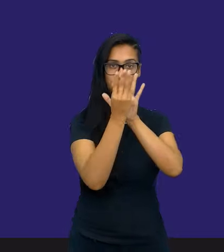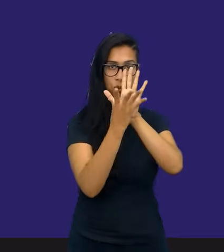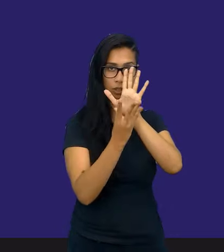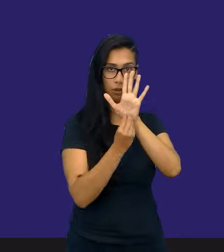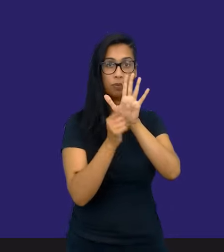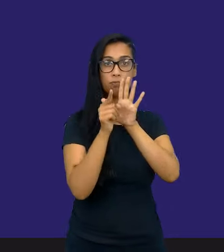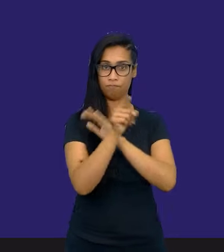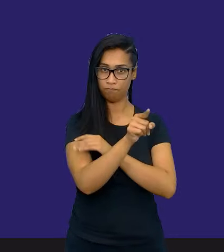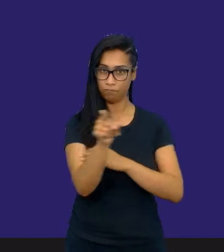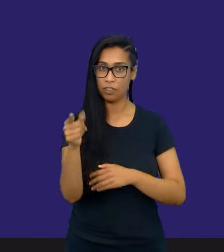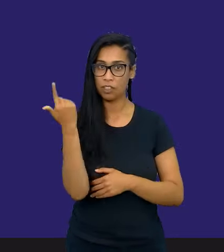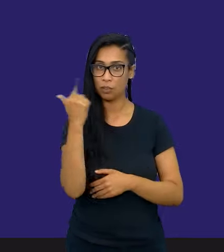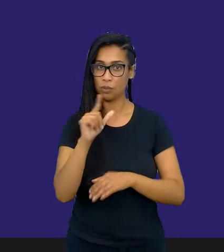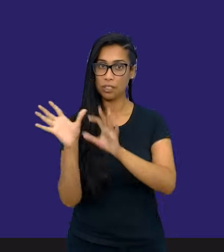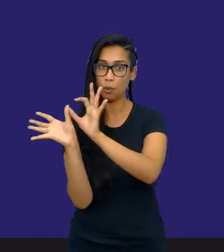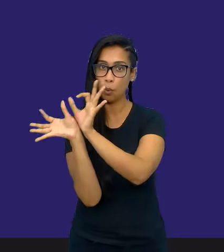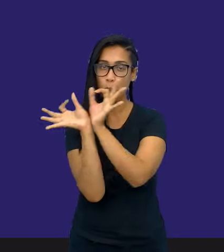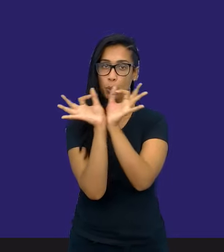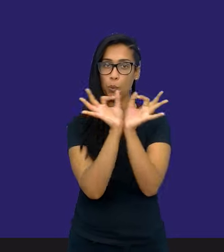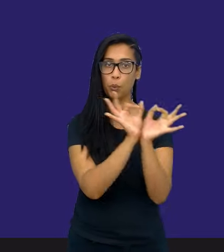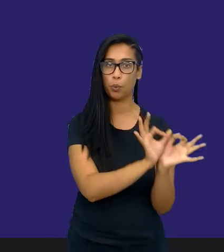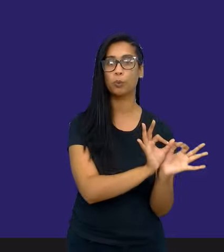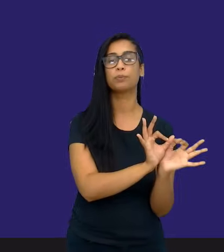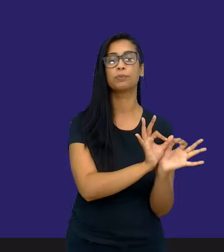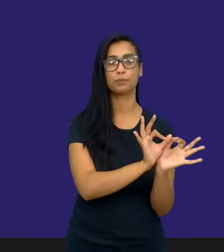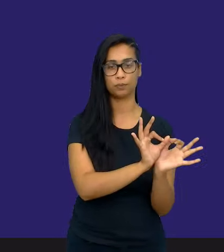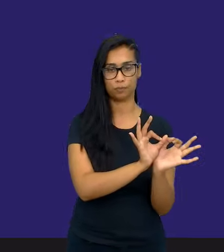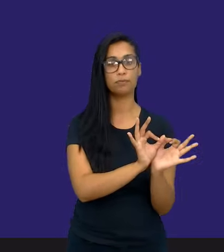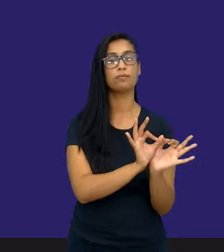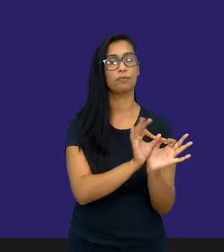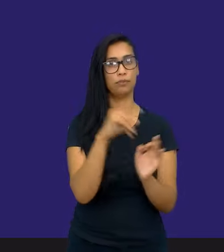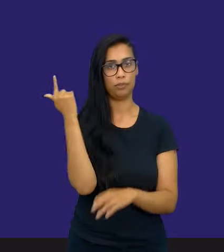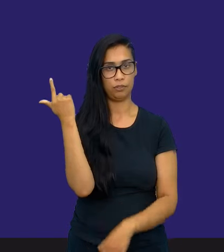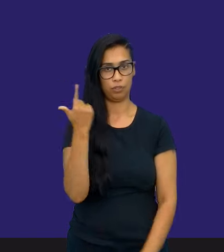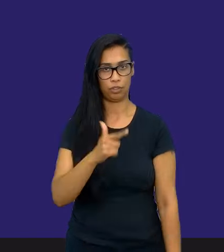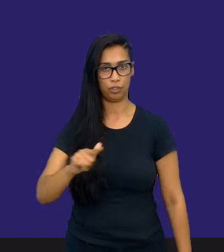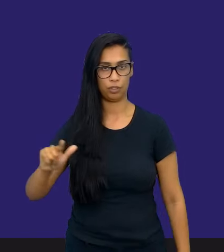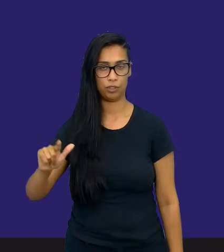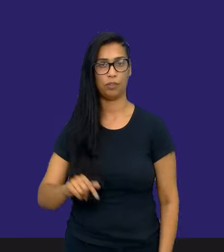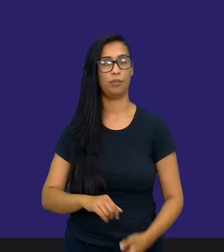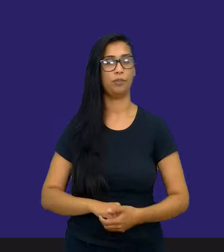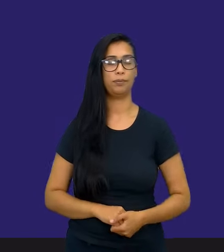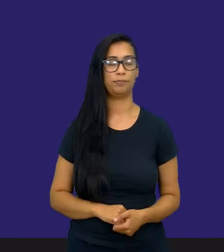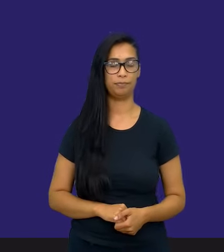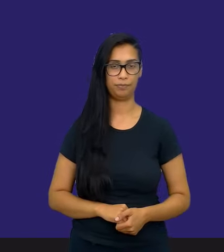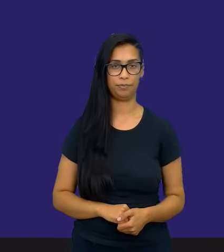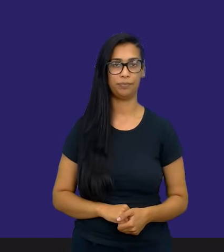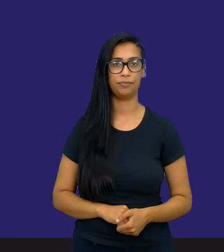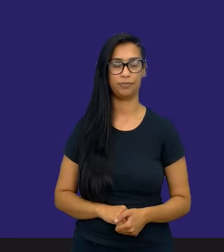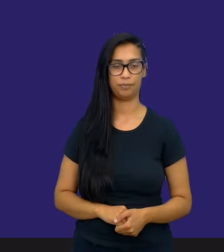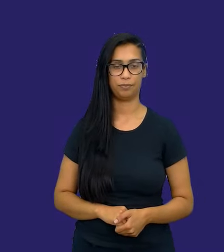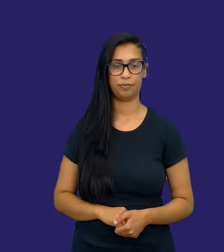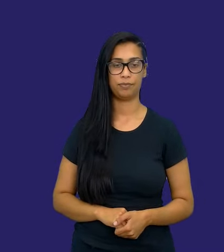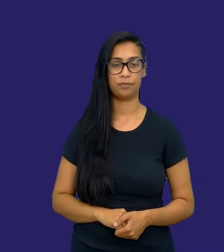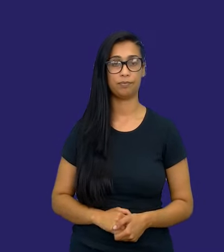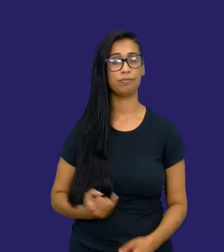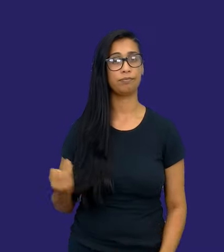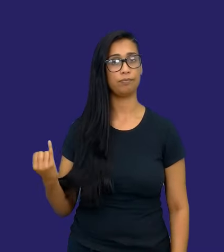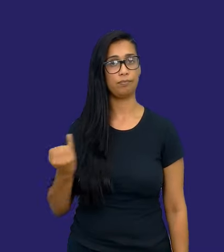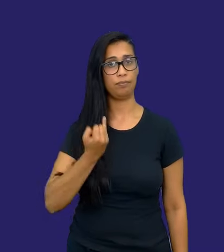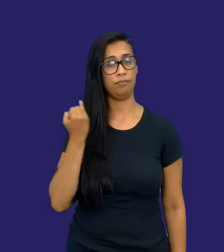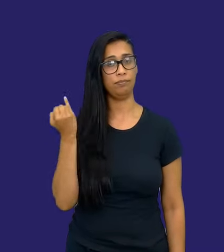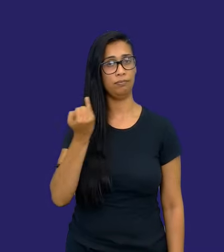retomada durante a ATPC para que as reflexões fiquem mais fáceis também, ok? É importante que vocês